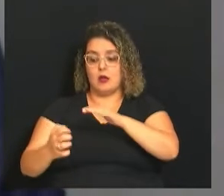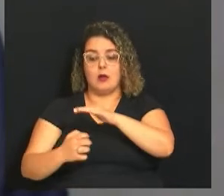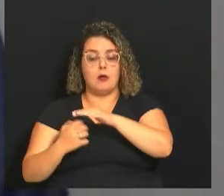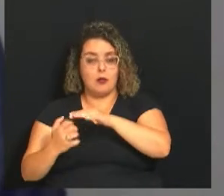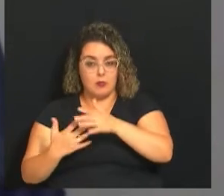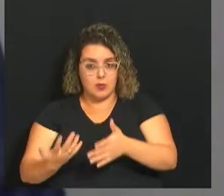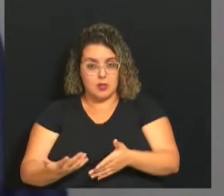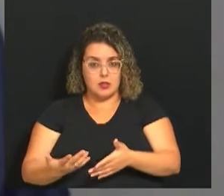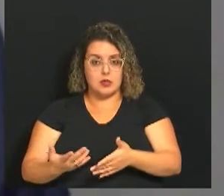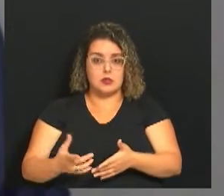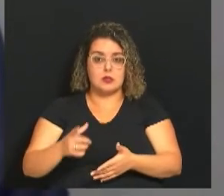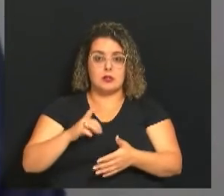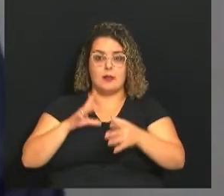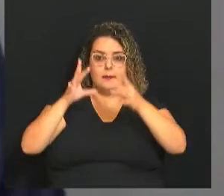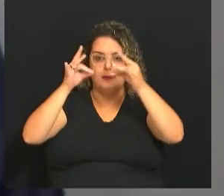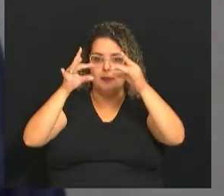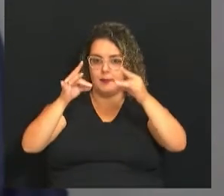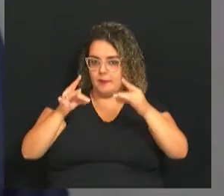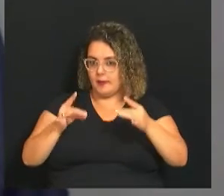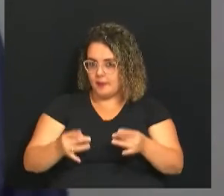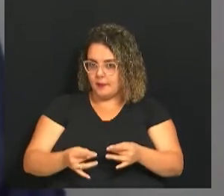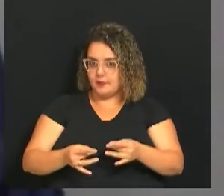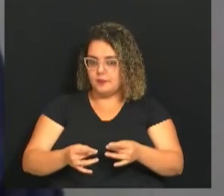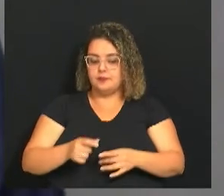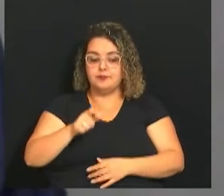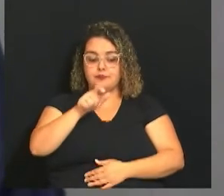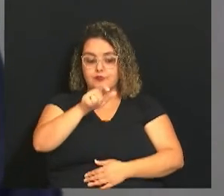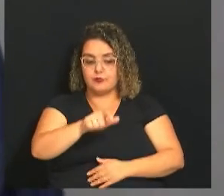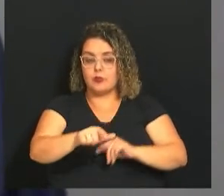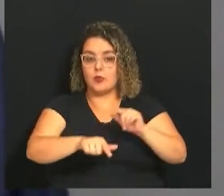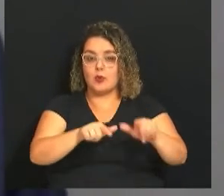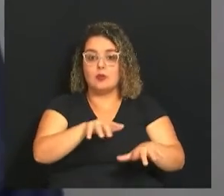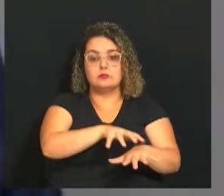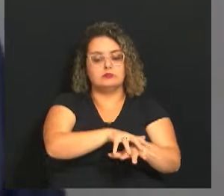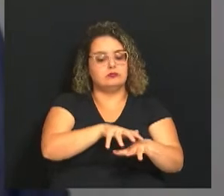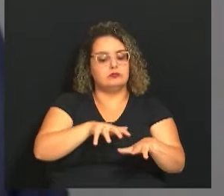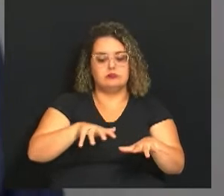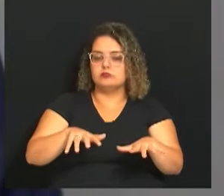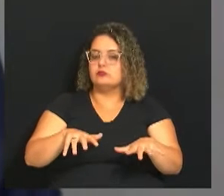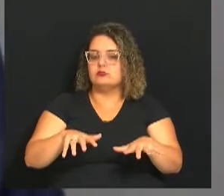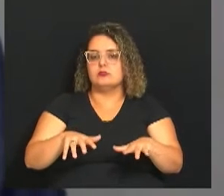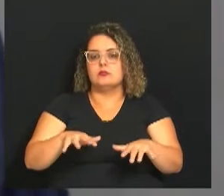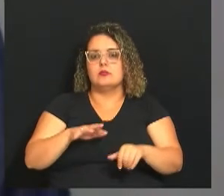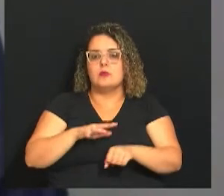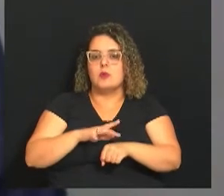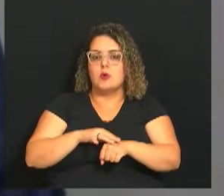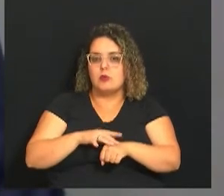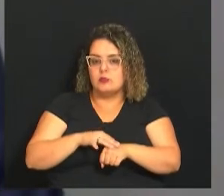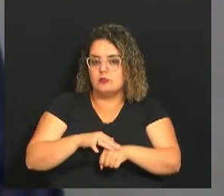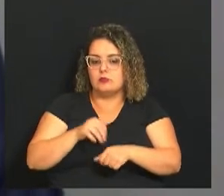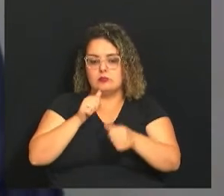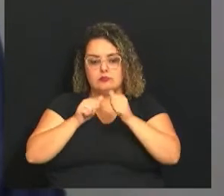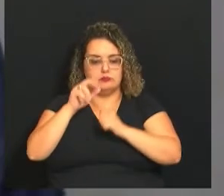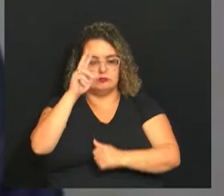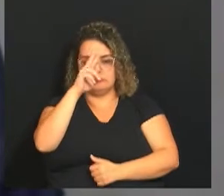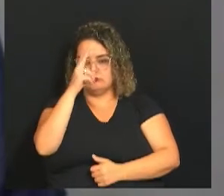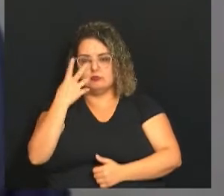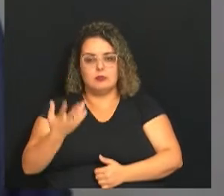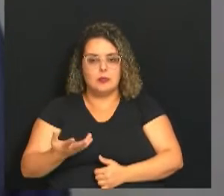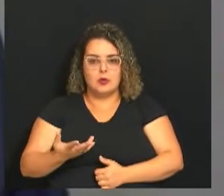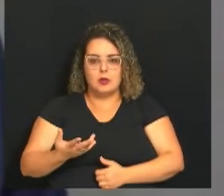algumas outras questões. Quando um funcionário é afastado por uma doença ou por alcoolismo, esse funcionário ele não